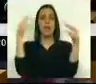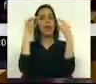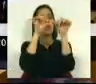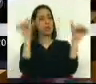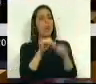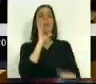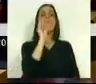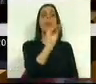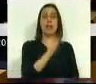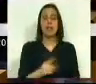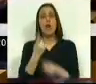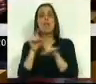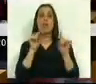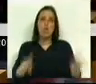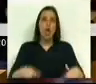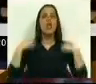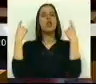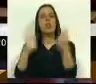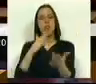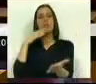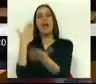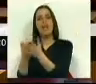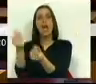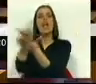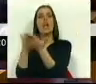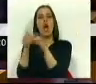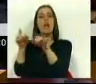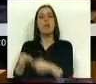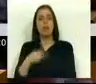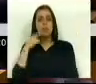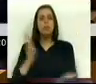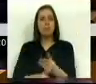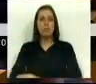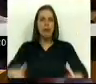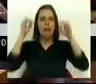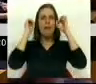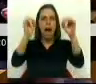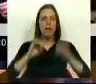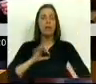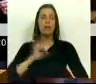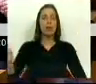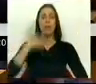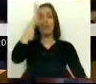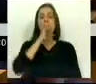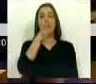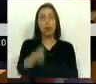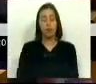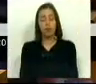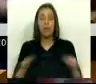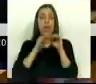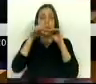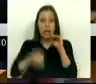do sistema financeiro, porque isso depois se vai repercutir na economia. Não se repercutiu nada, Sr. Primeiro-Ministro. É